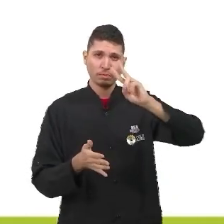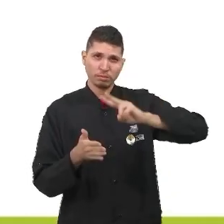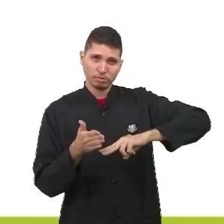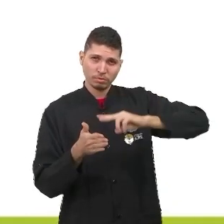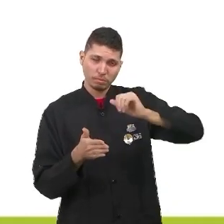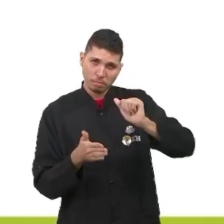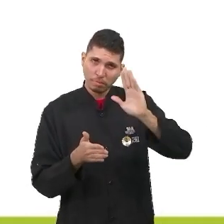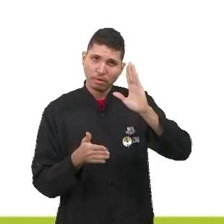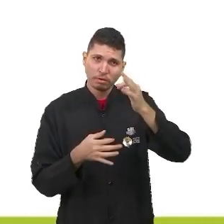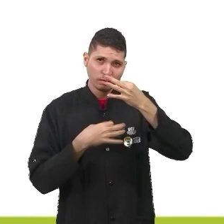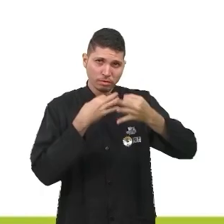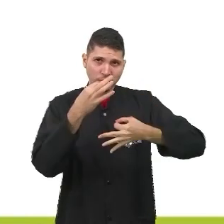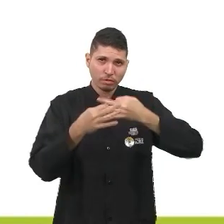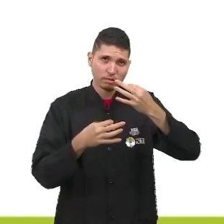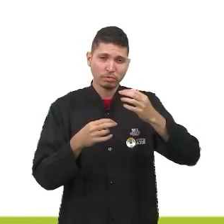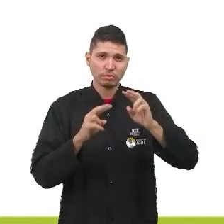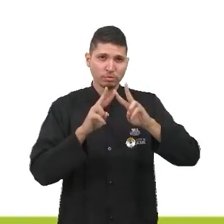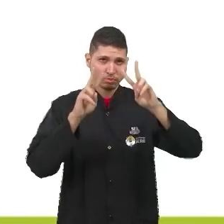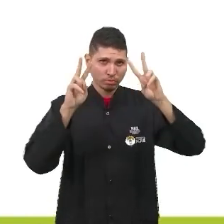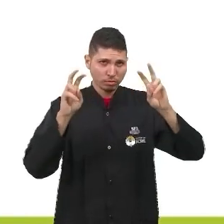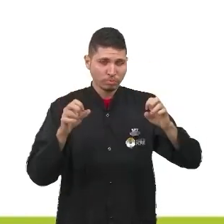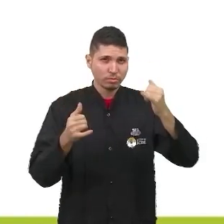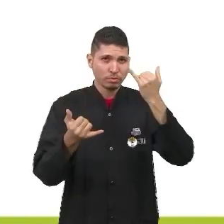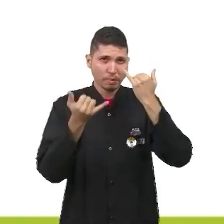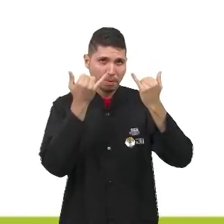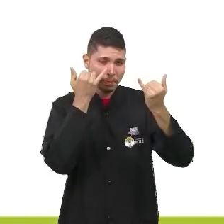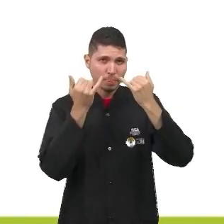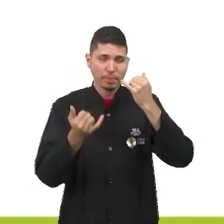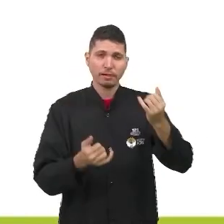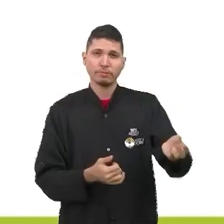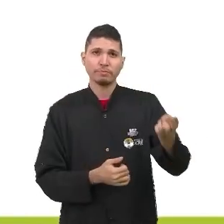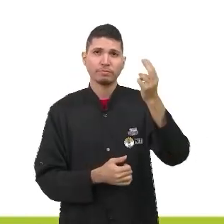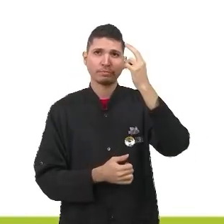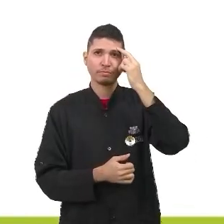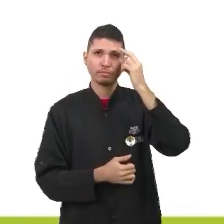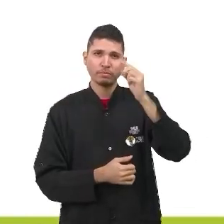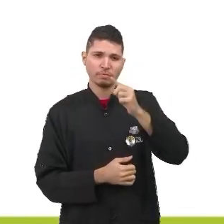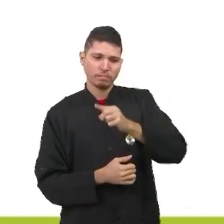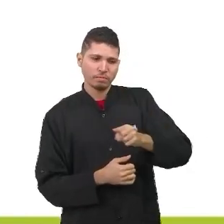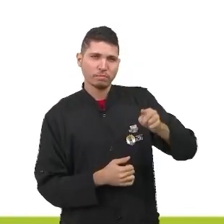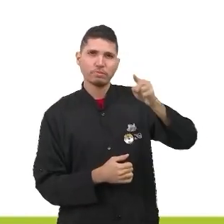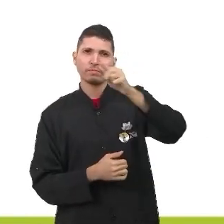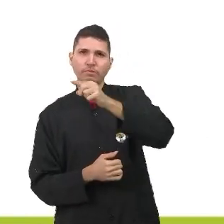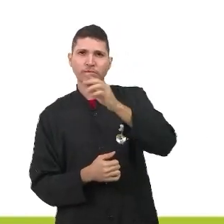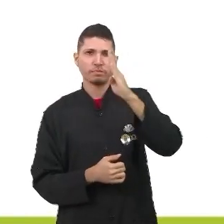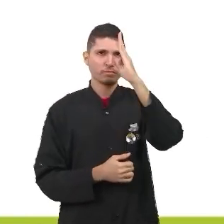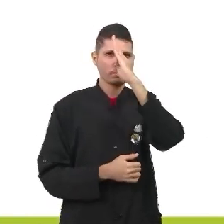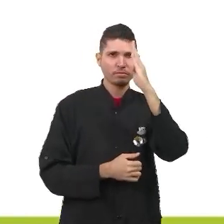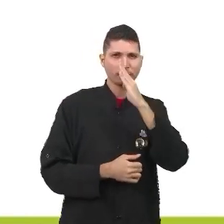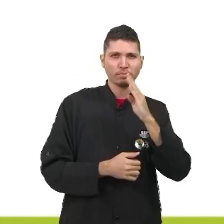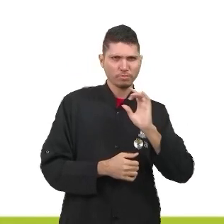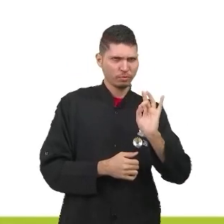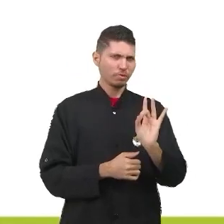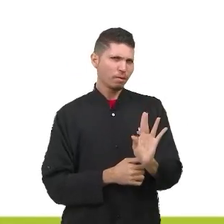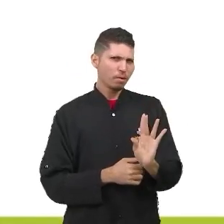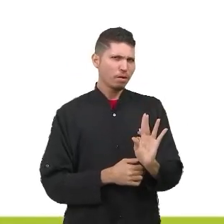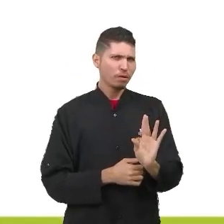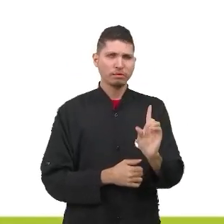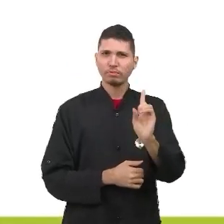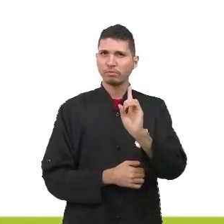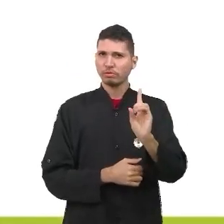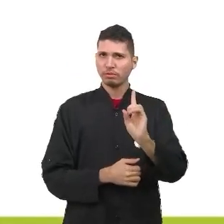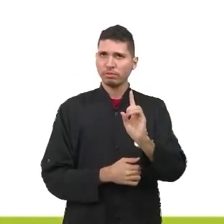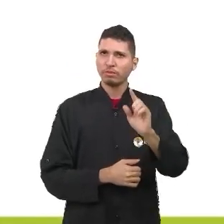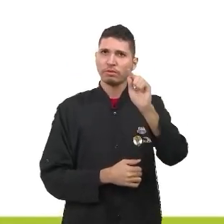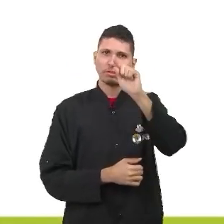crítica sobre os dados culturais, né? Então, nós temos aqui, ele circulou Brasil. Não é só Brasil. Qual é a leitura mais crítica? Não,